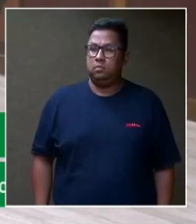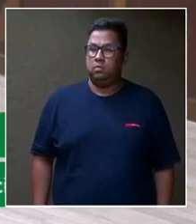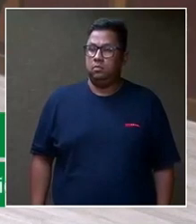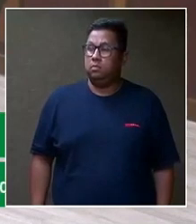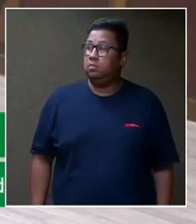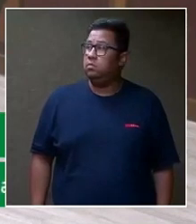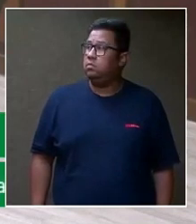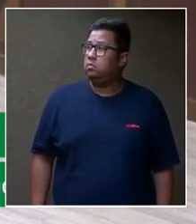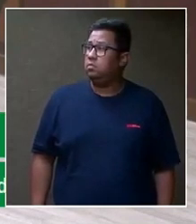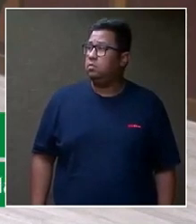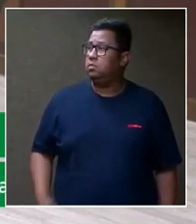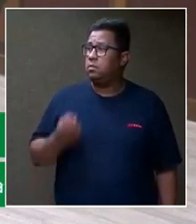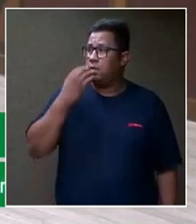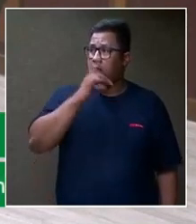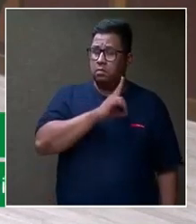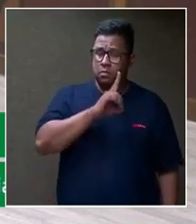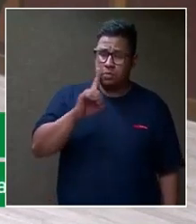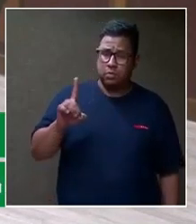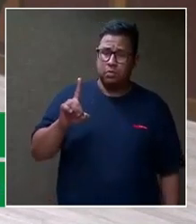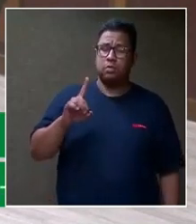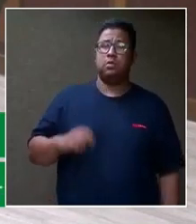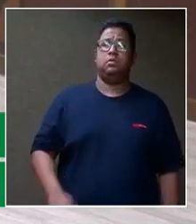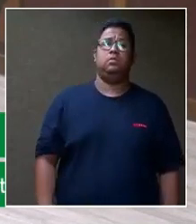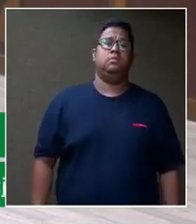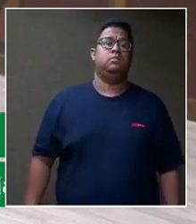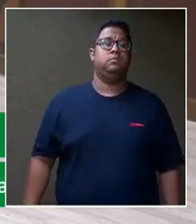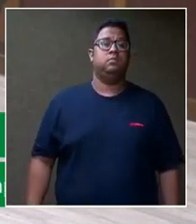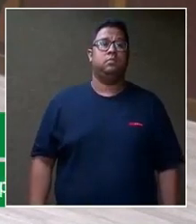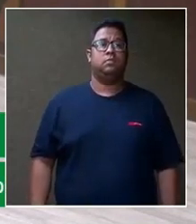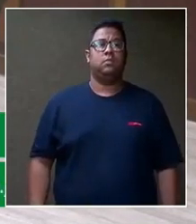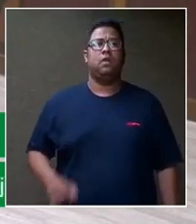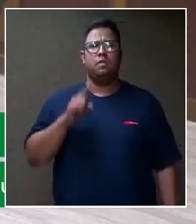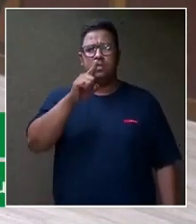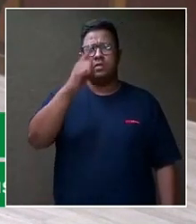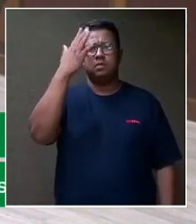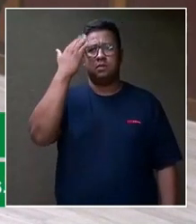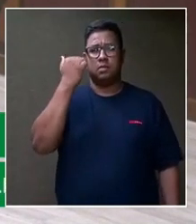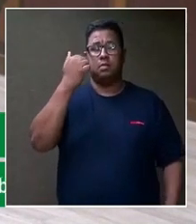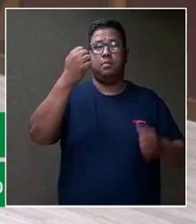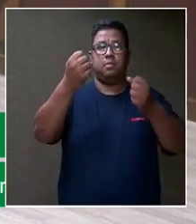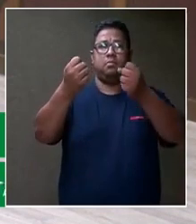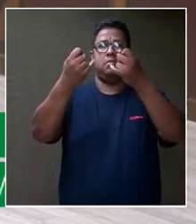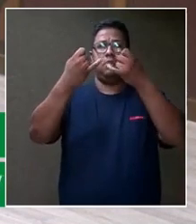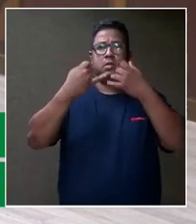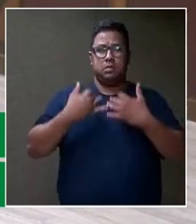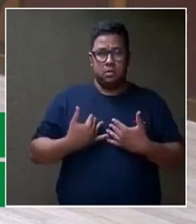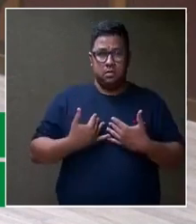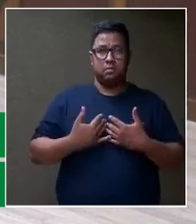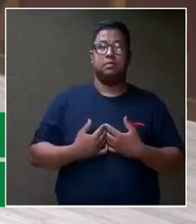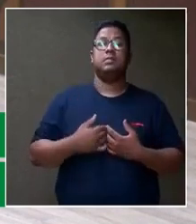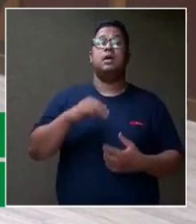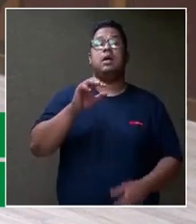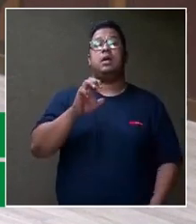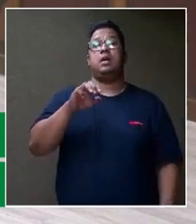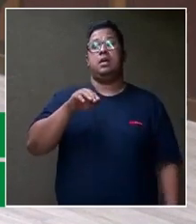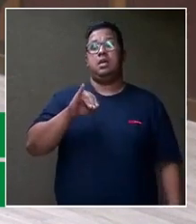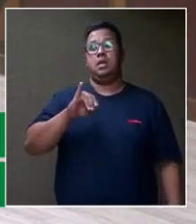Dona Kelly, bom dia. A senhora sabe me dizer se a